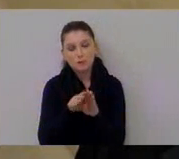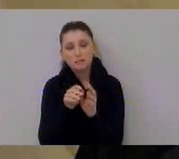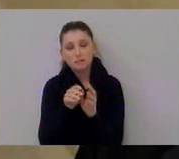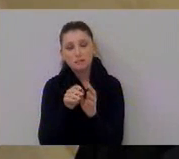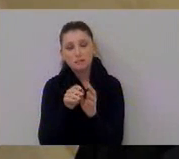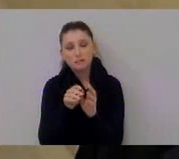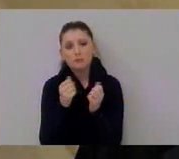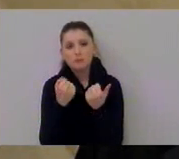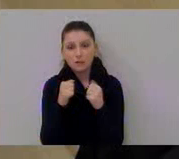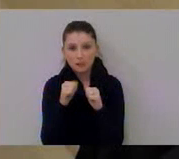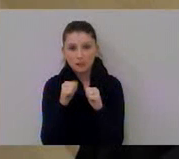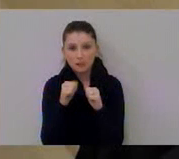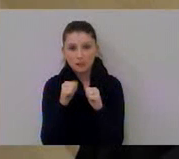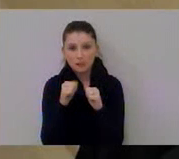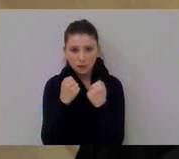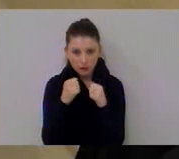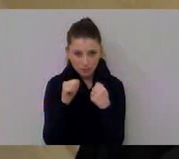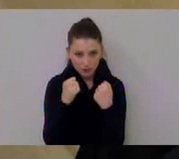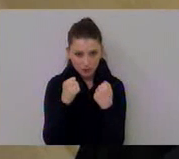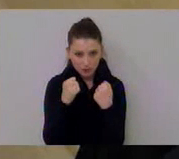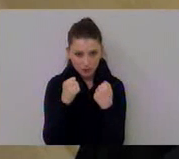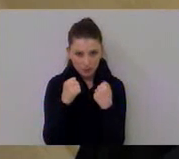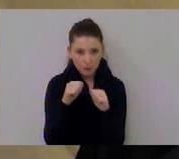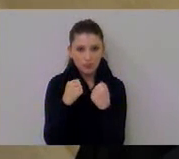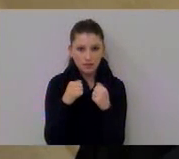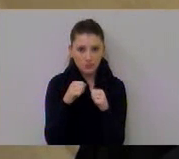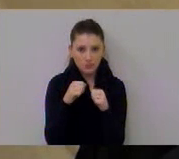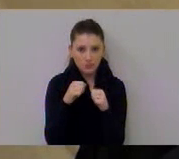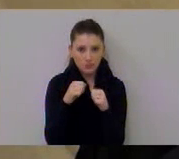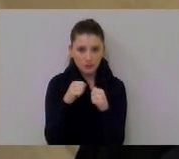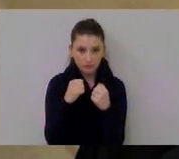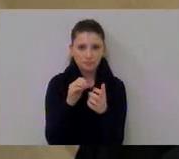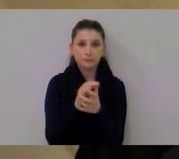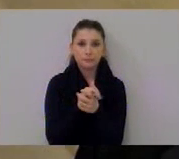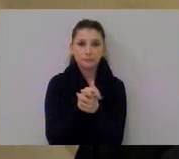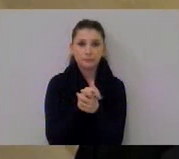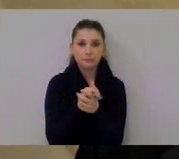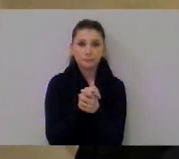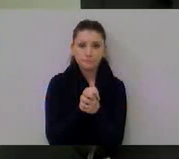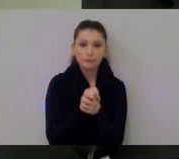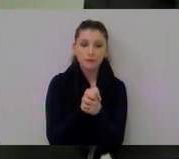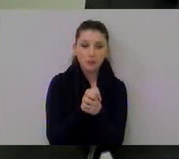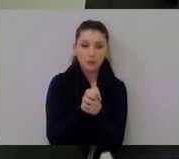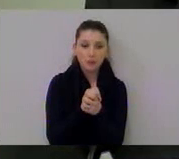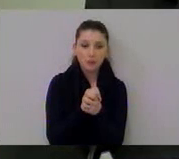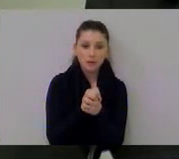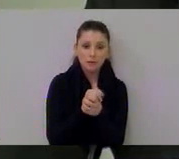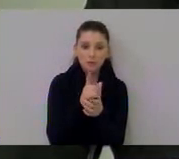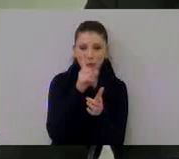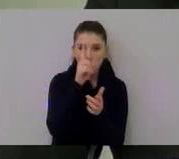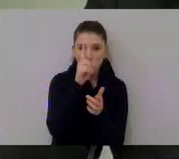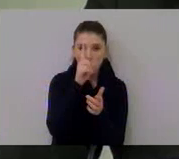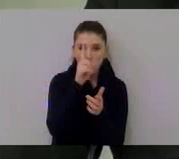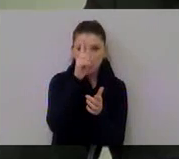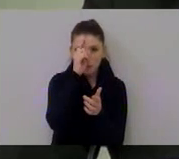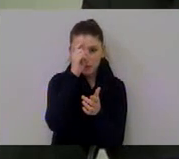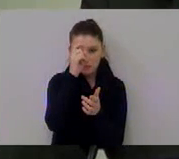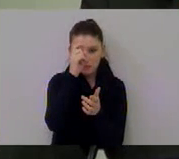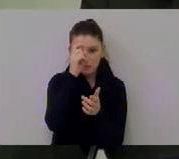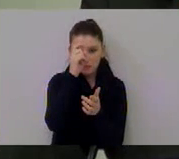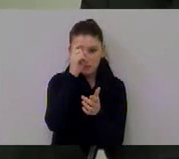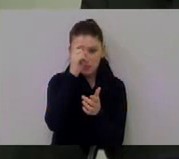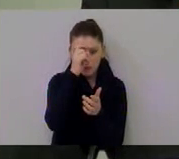aos hospitais da nossa cidade. Quanto valem aquelas vidas que estão lá